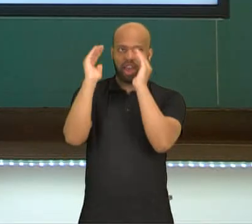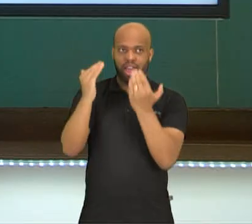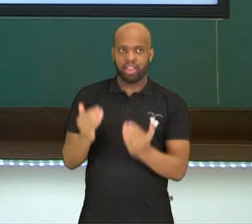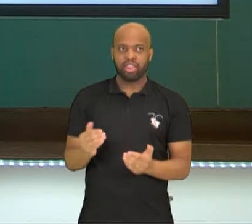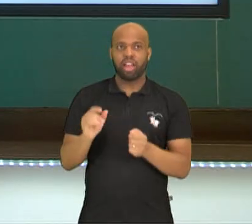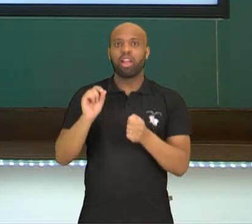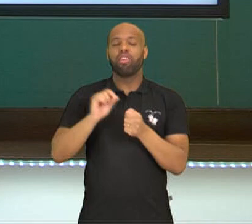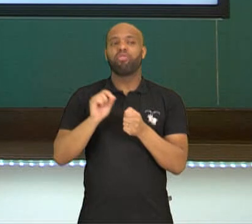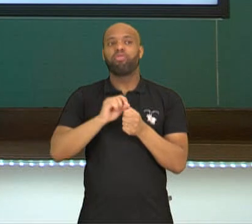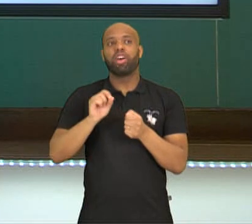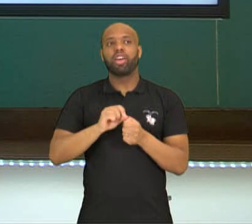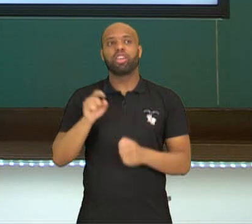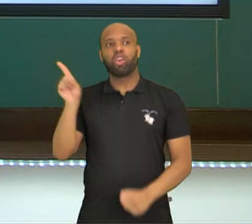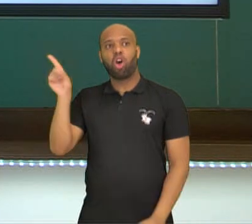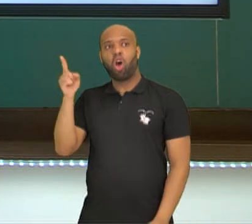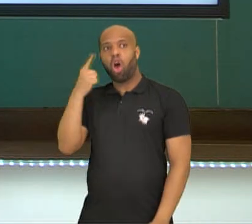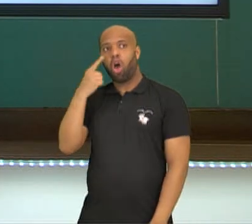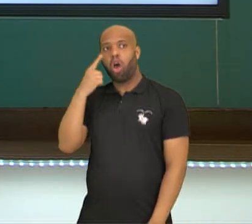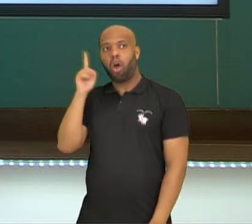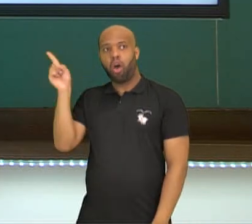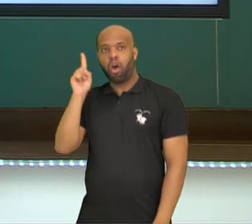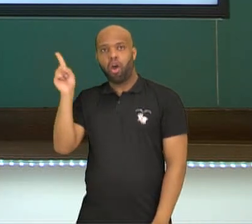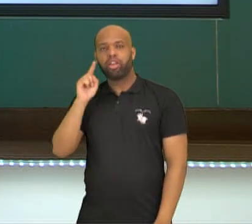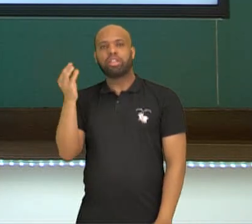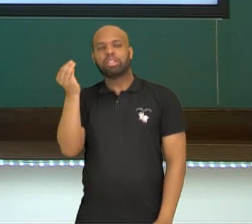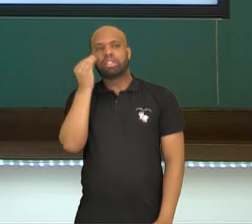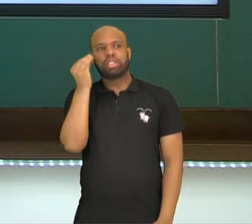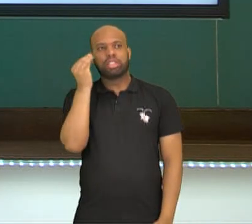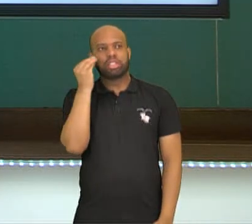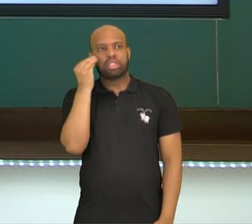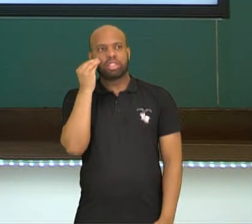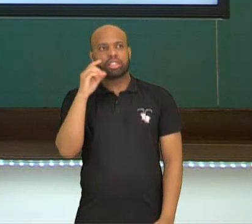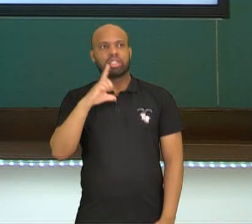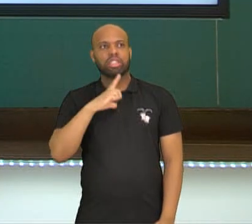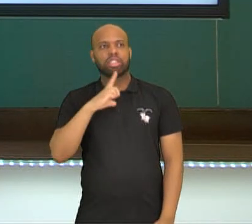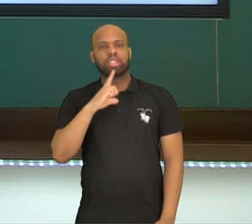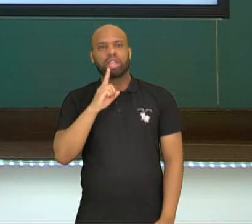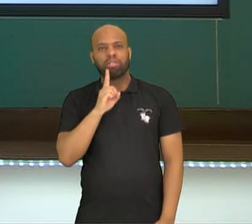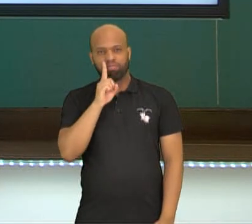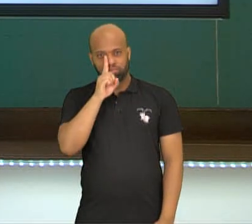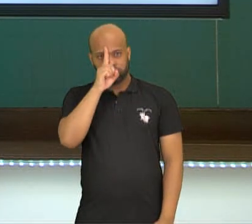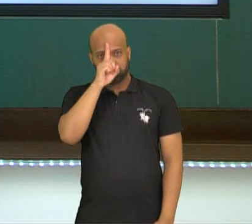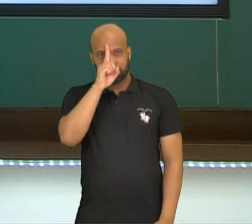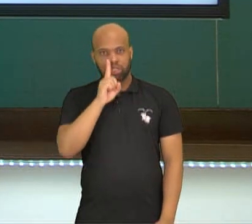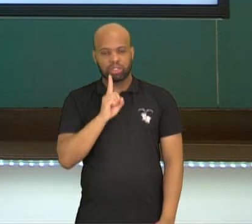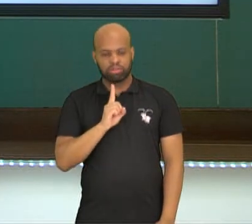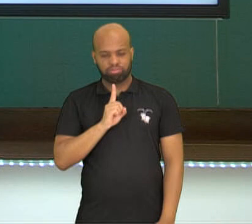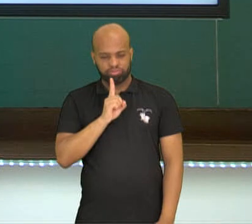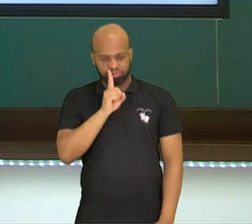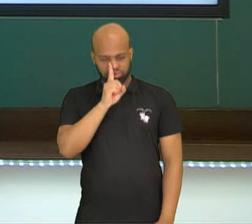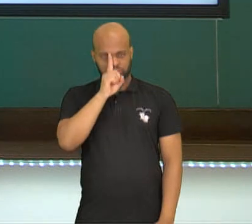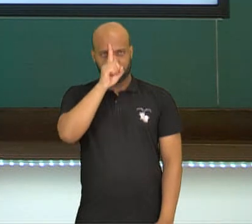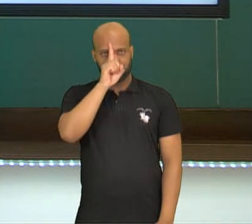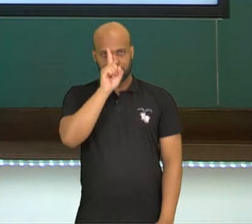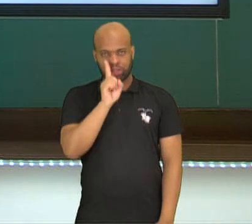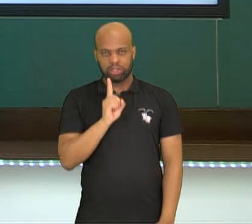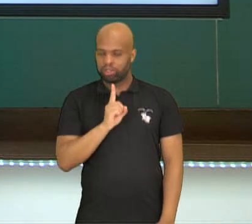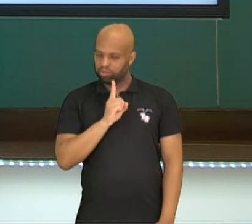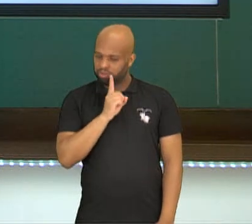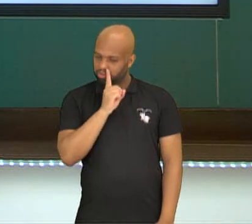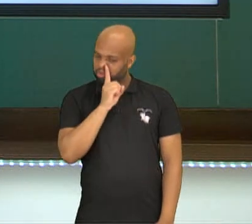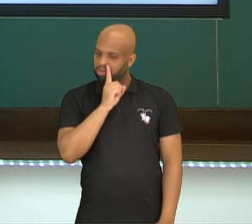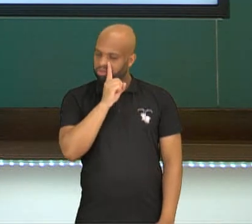análises feitas como este exame aqui, onde é coletado a secreção nasal da pessoa, com